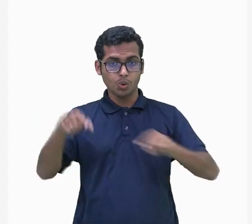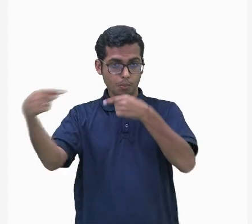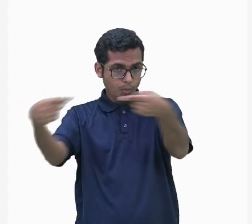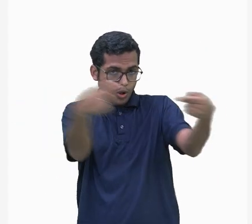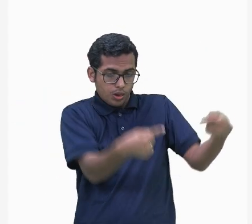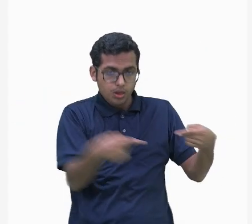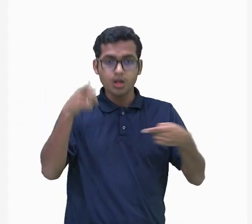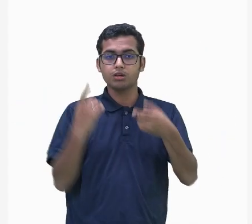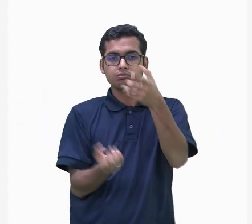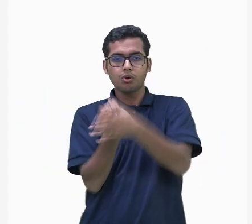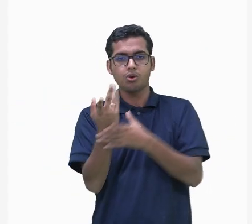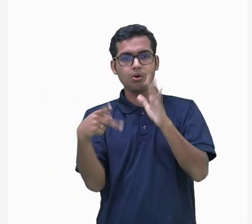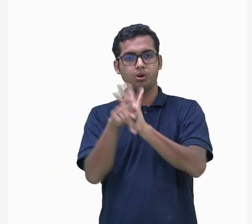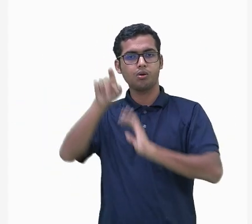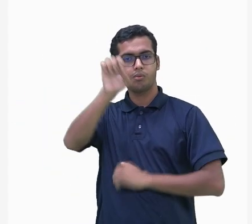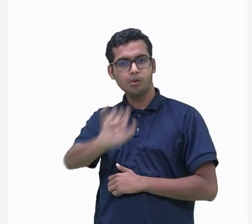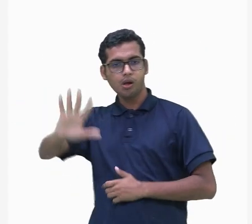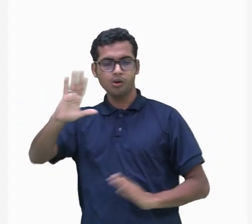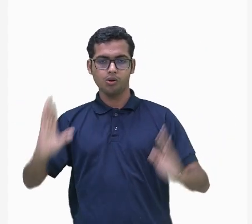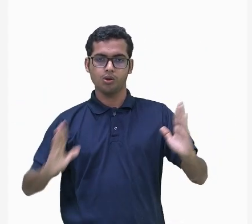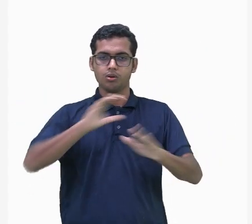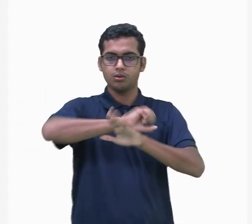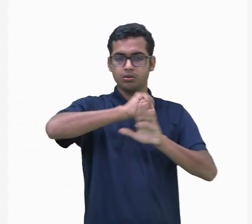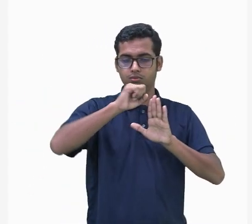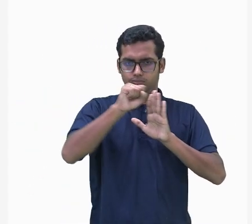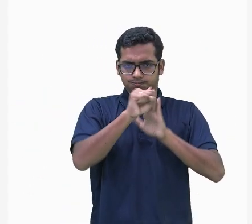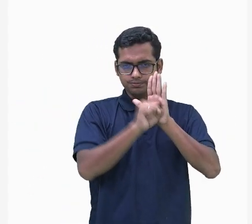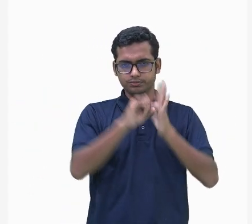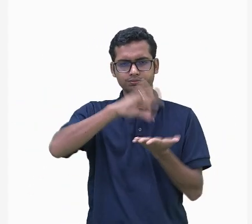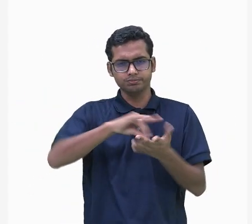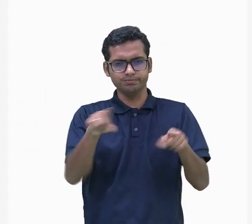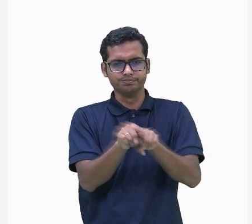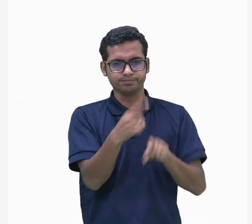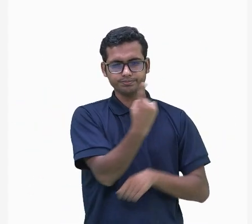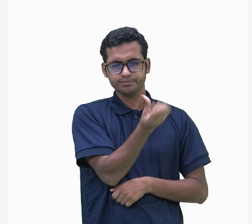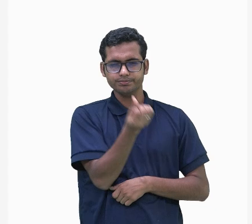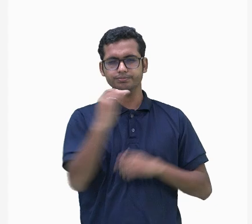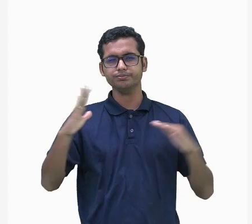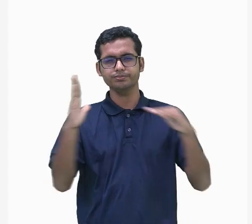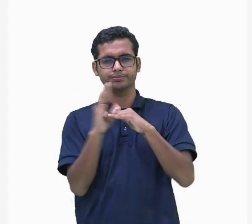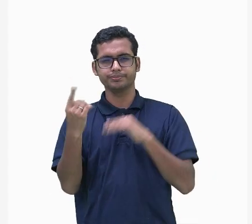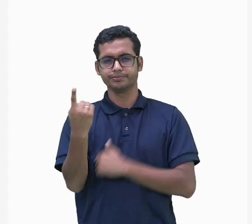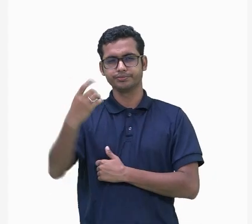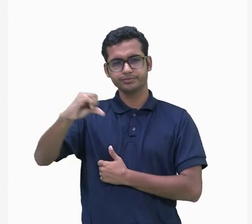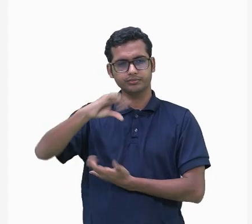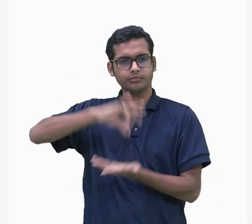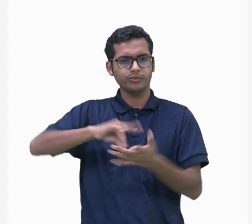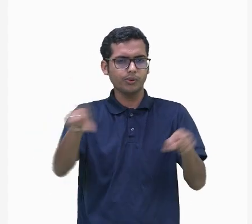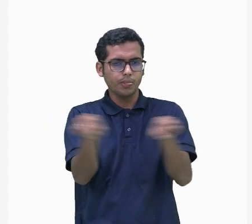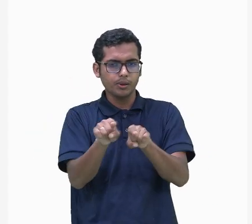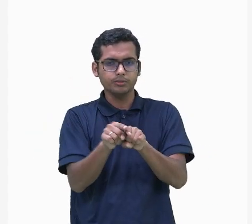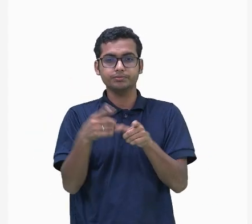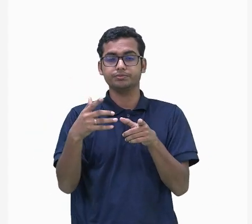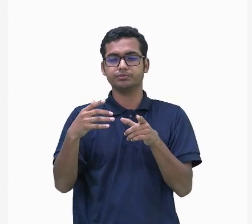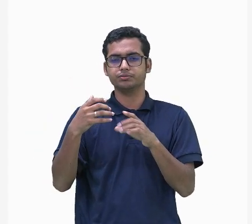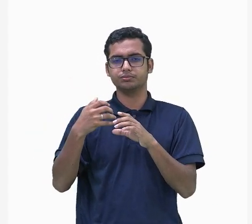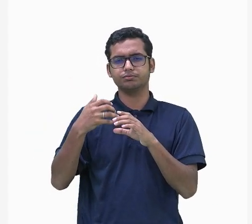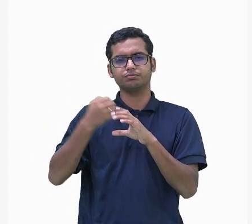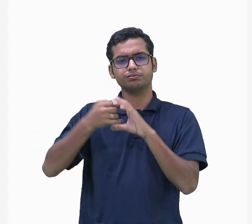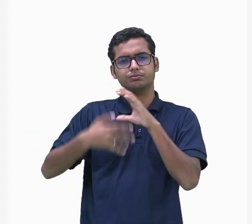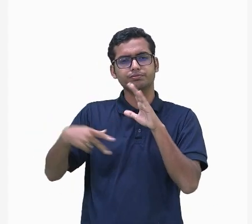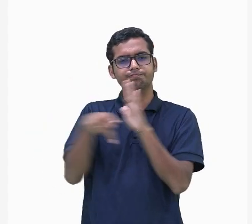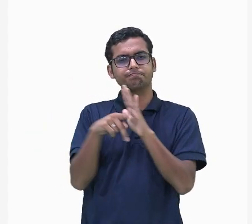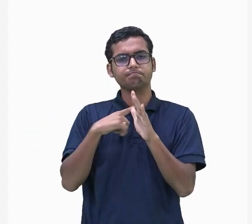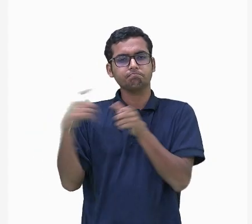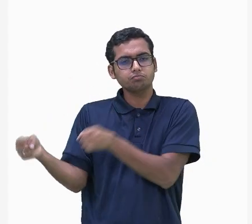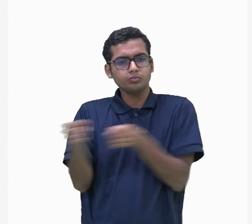ficou caracterizado pela concentração do poder nas mãos dos monarcas. Em outras palavras, os poderes